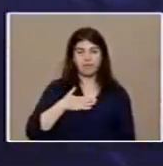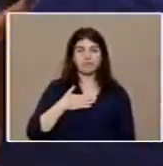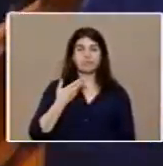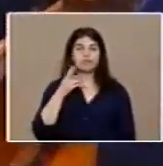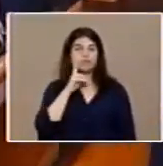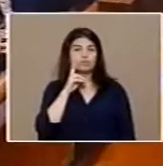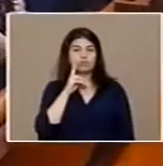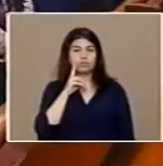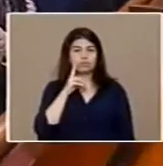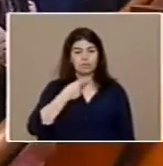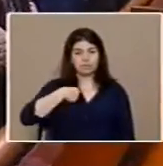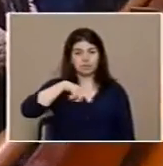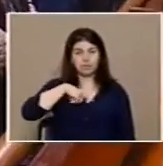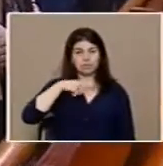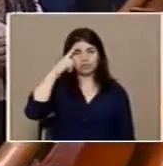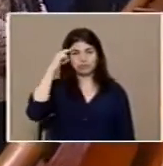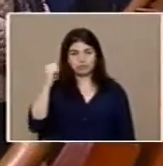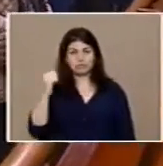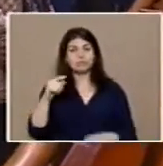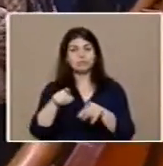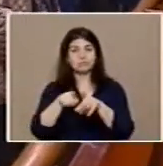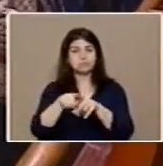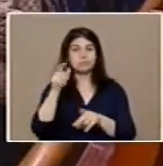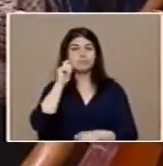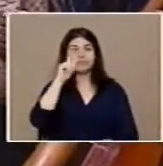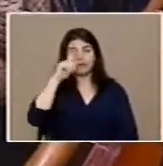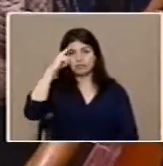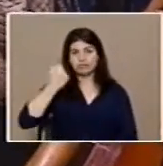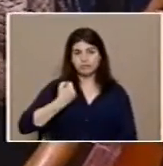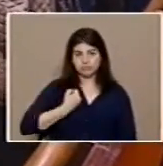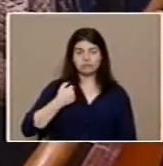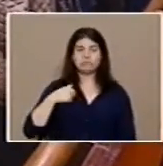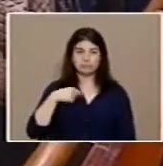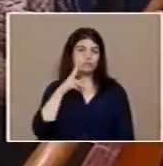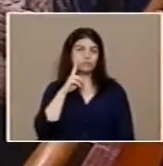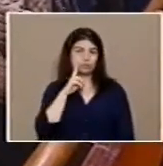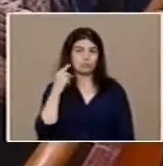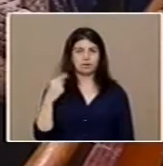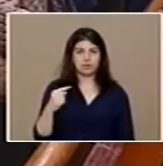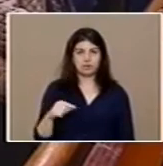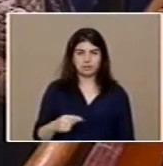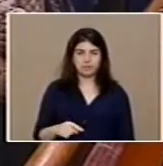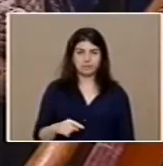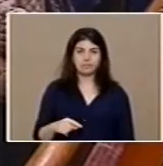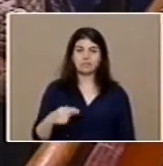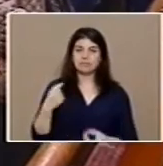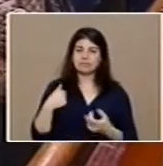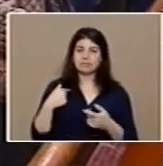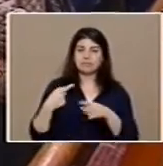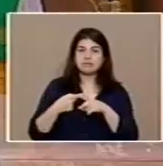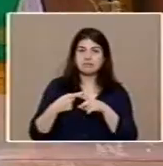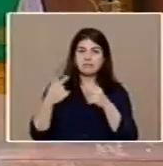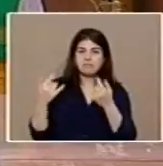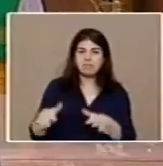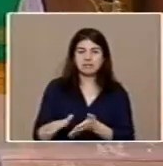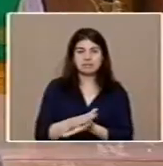perdoai-nos as nossas ofensas assim como nós perdoamos a quem nos tem ofendido e não nos deixeis cair